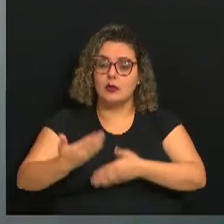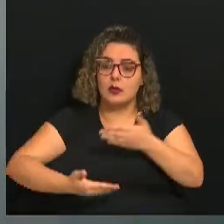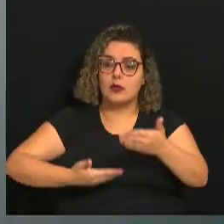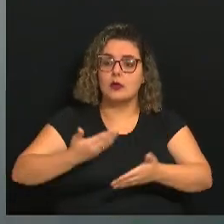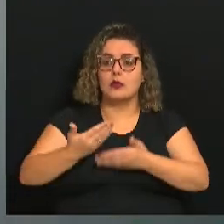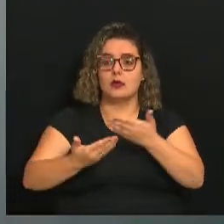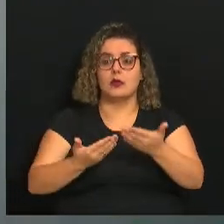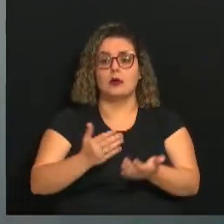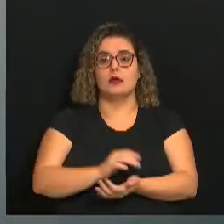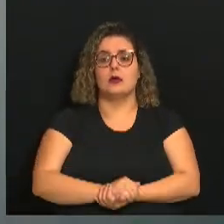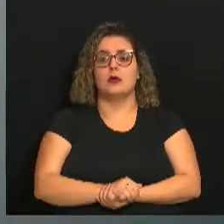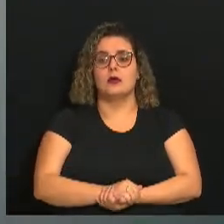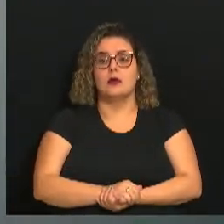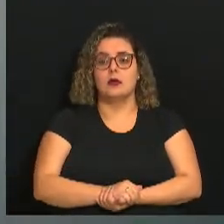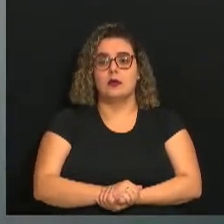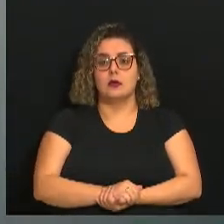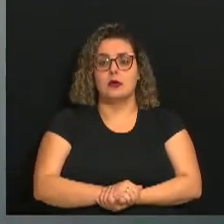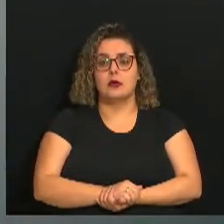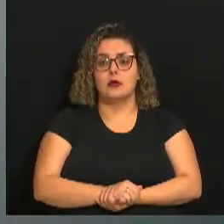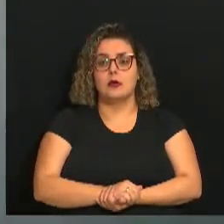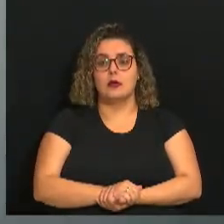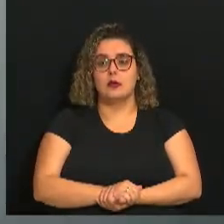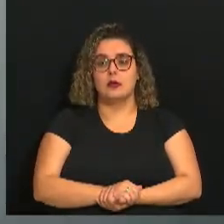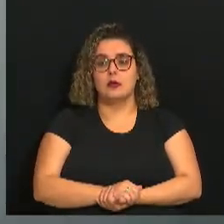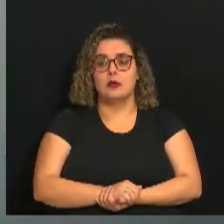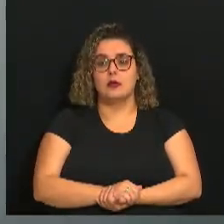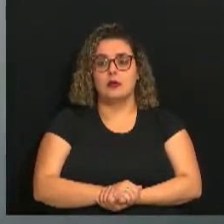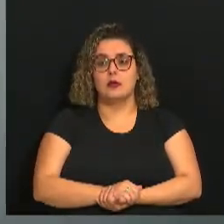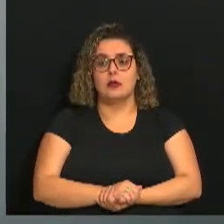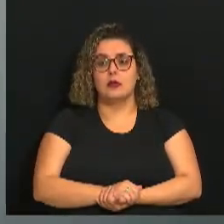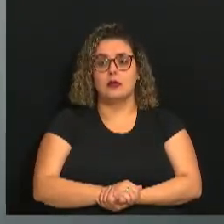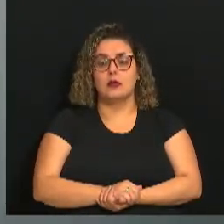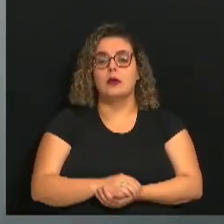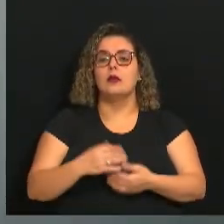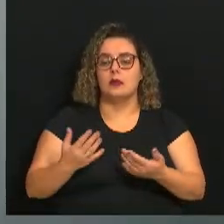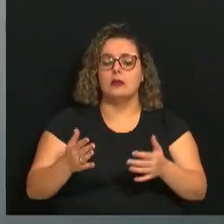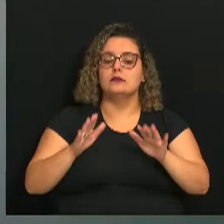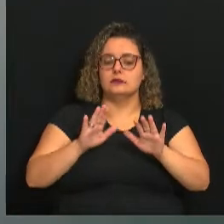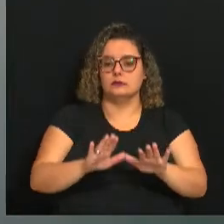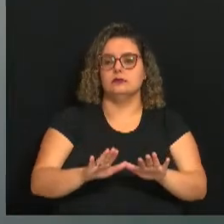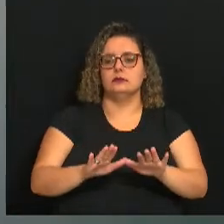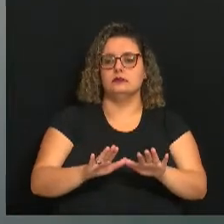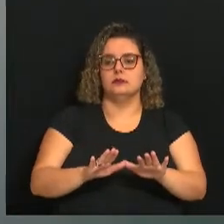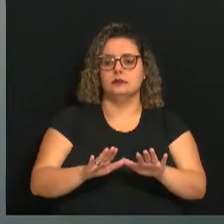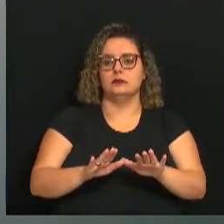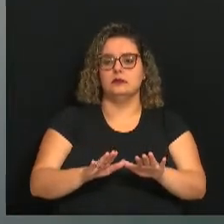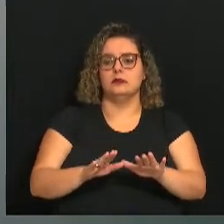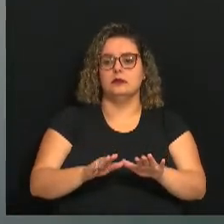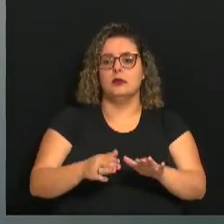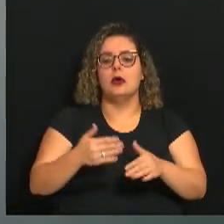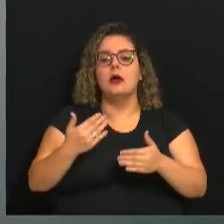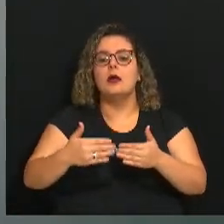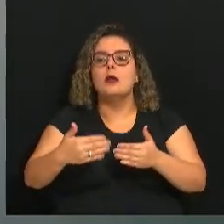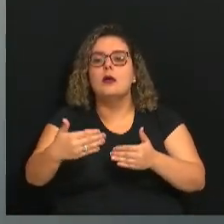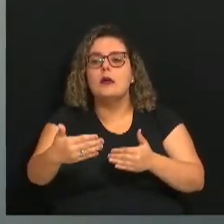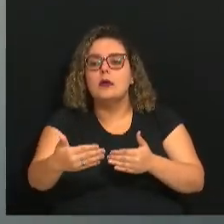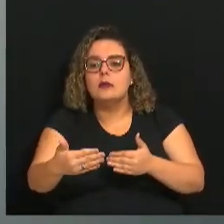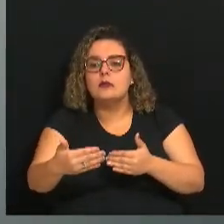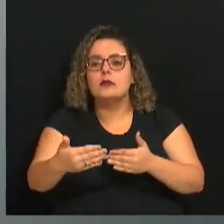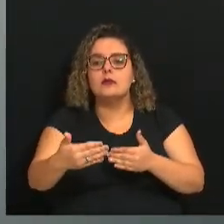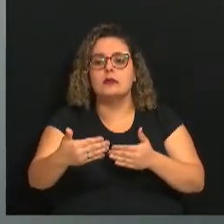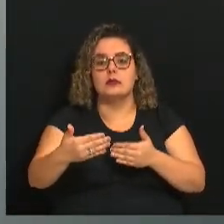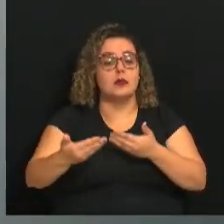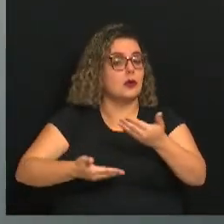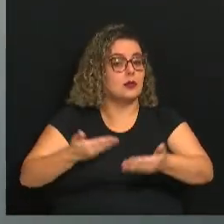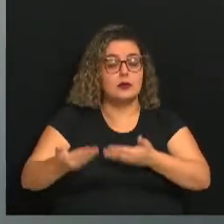ela, de maneira, a gente compreendeu, olha, você está aí, então vamos prorrogar que é um serviço